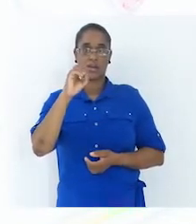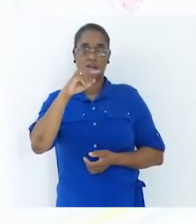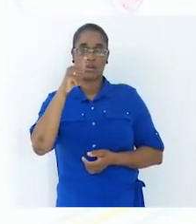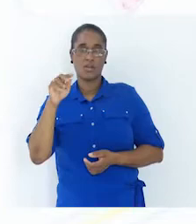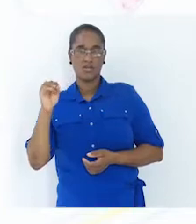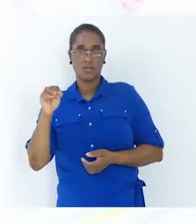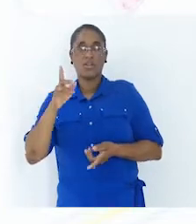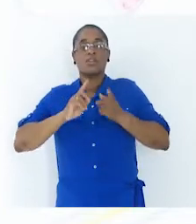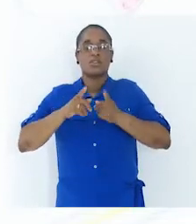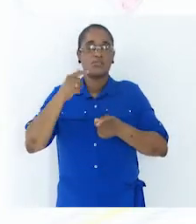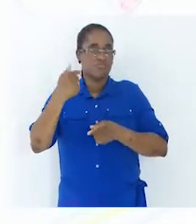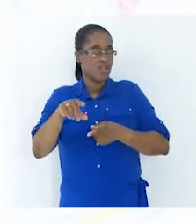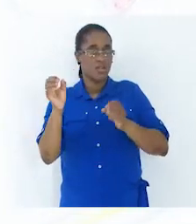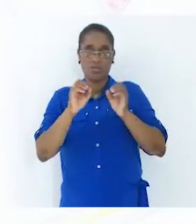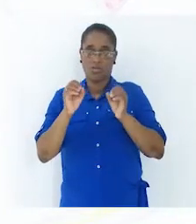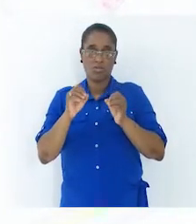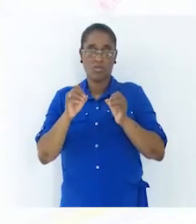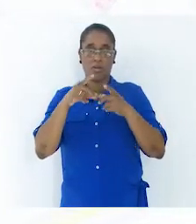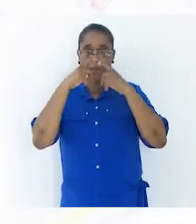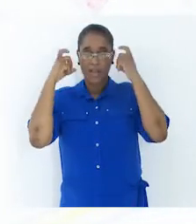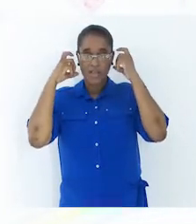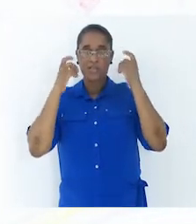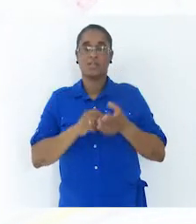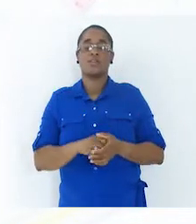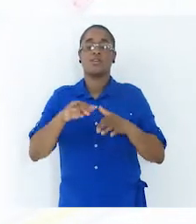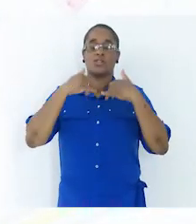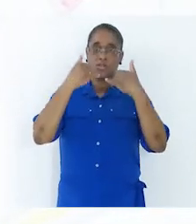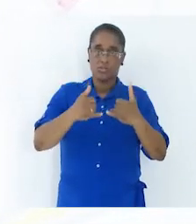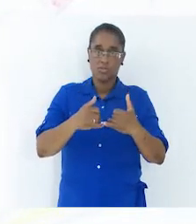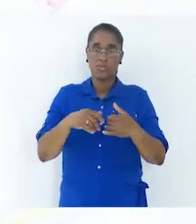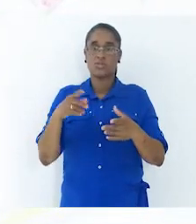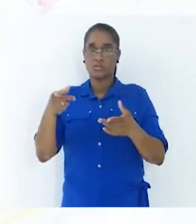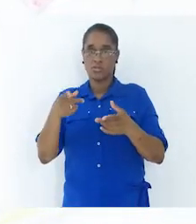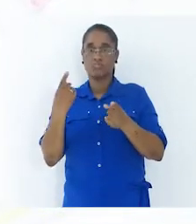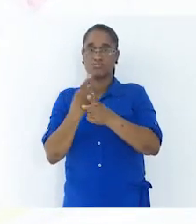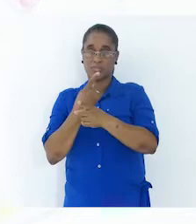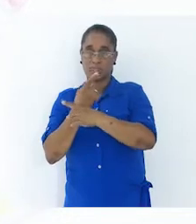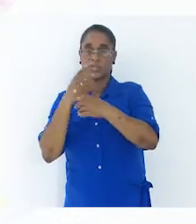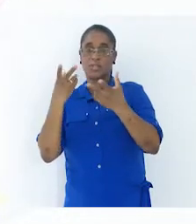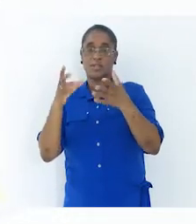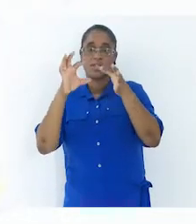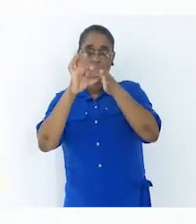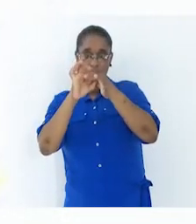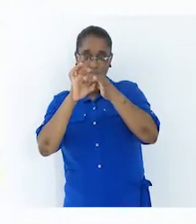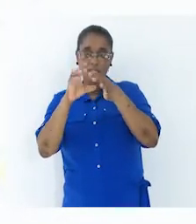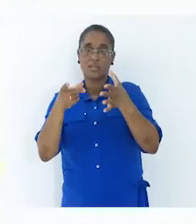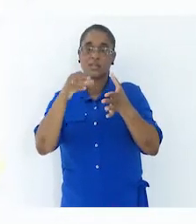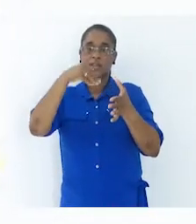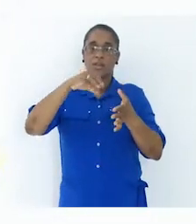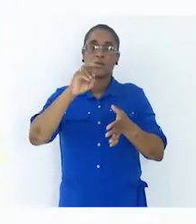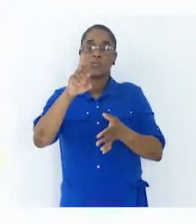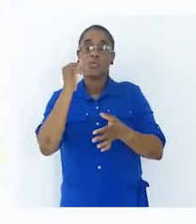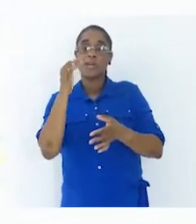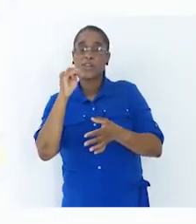não tens máscara, depois o elemento conector, por isso, e